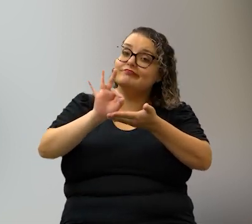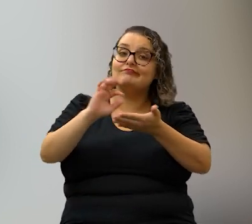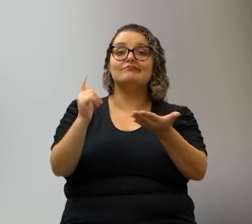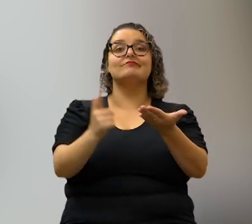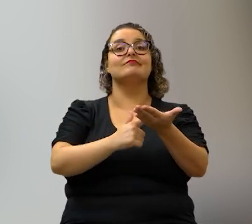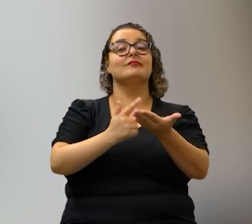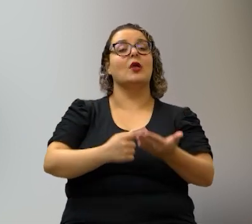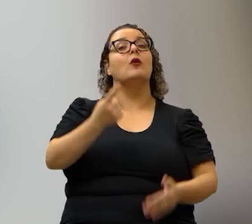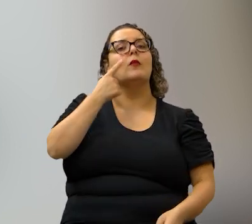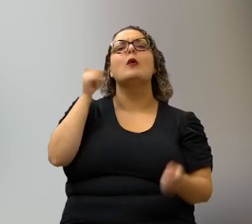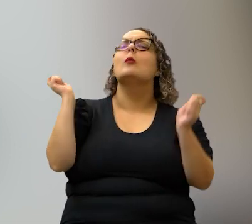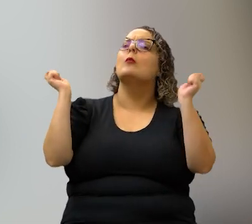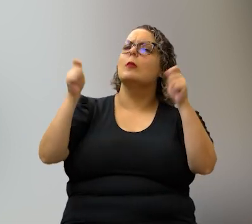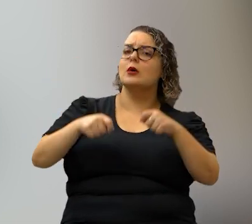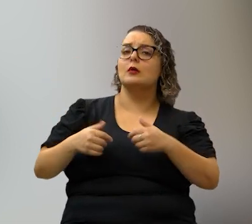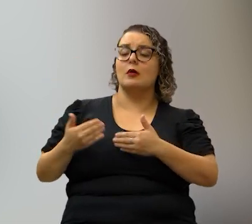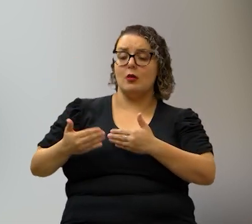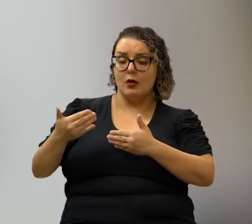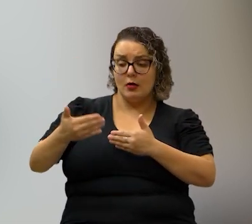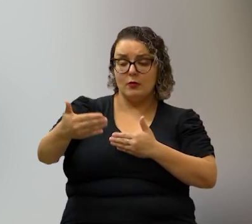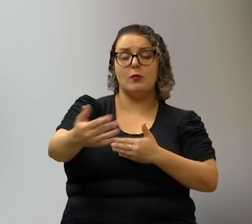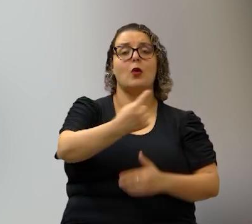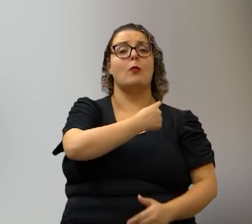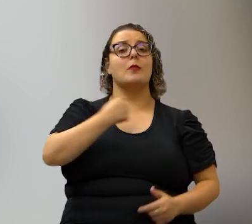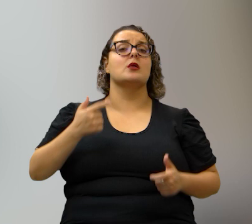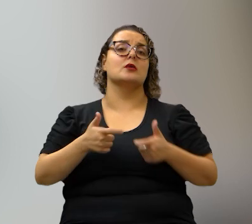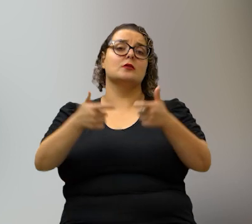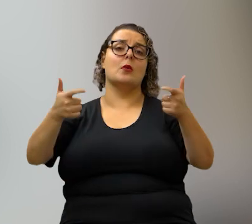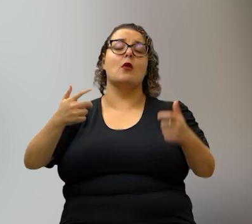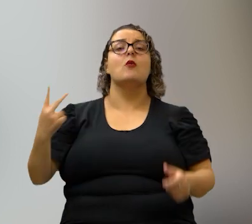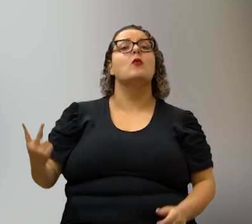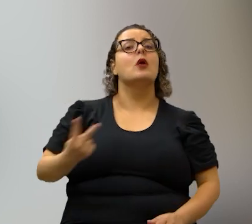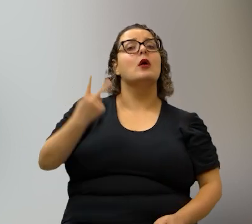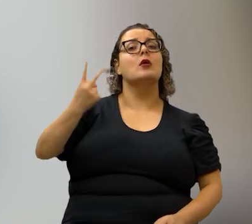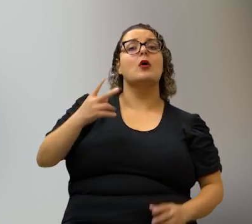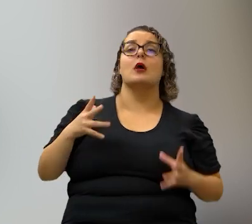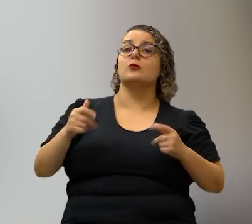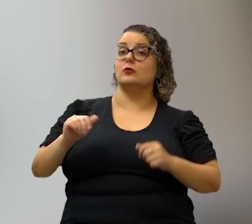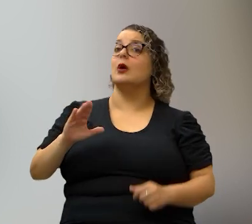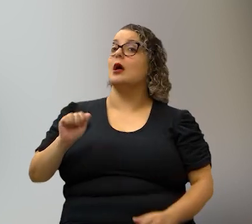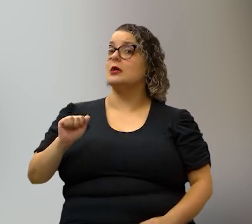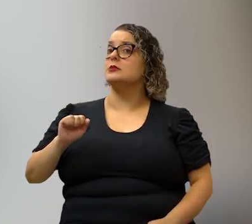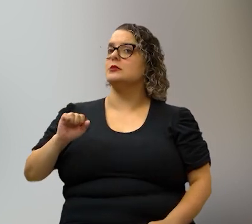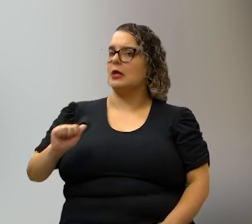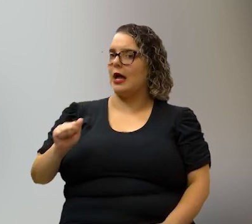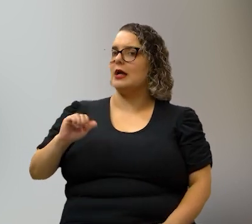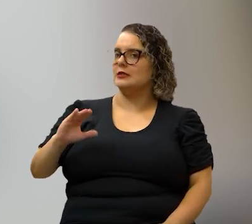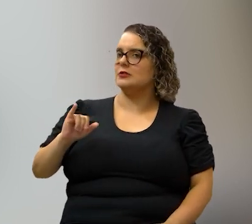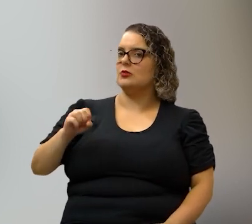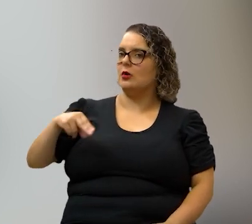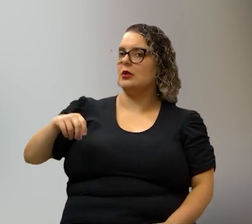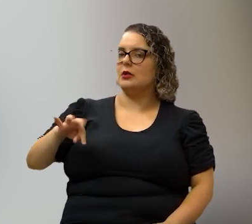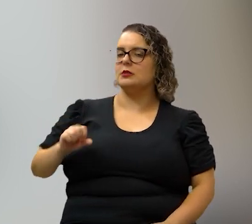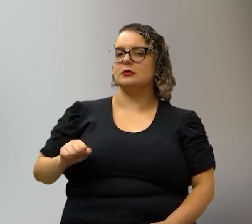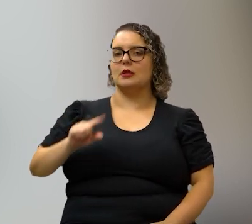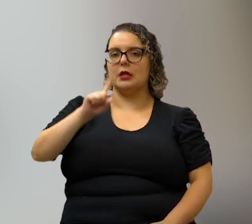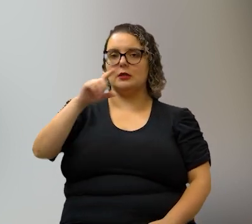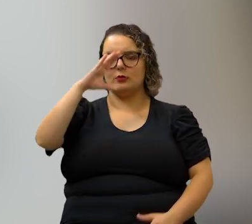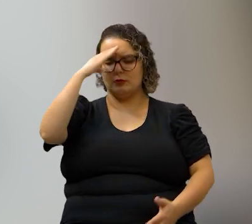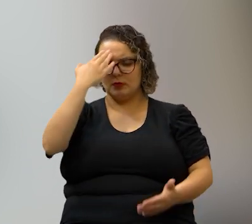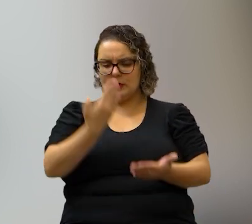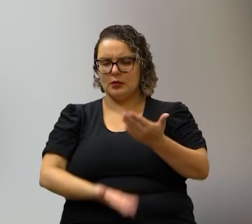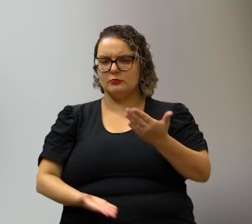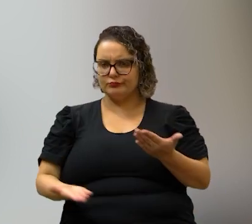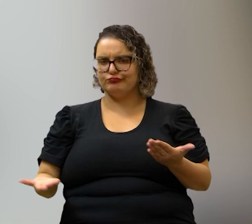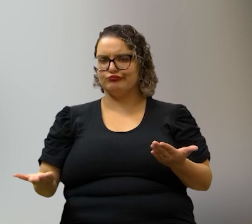xícara. Neste livro, vemos que é possível a longo prazo oferecer valor aos seus acionistas sem sacrificar a